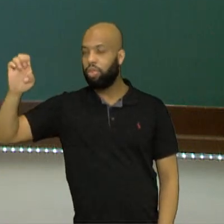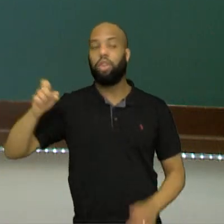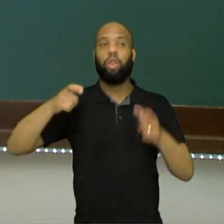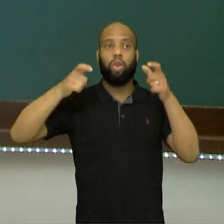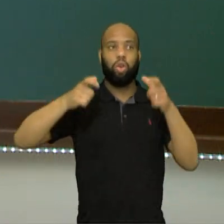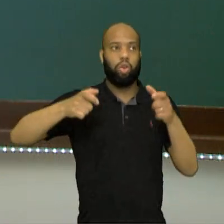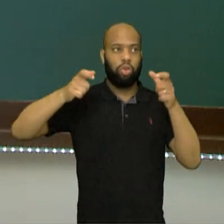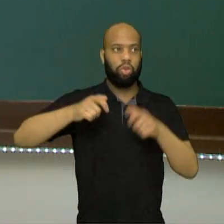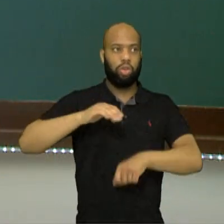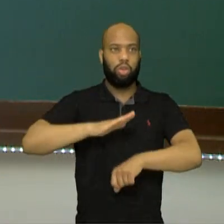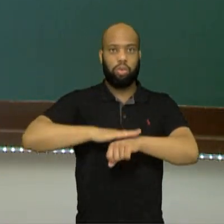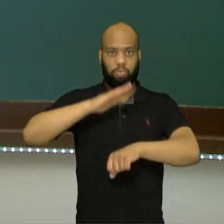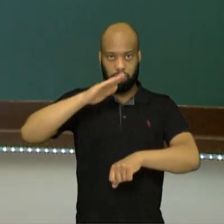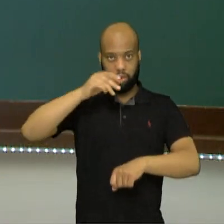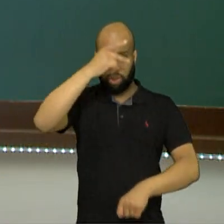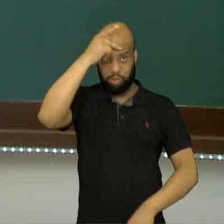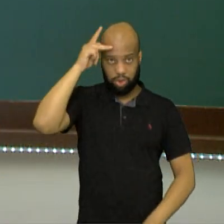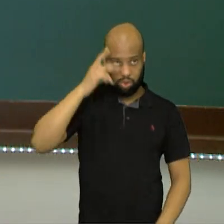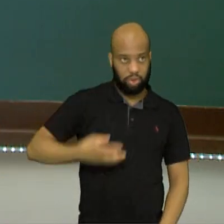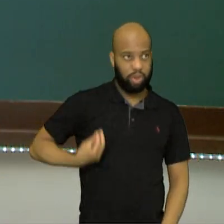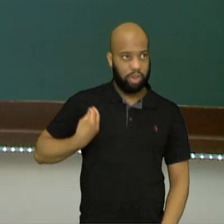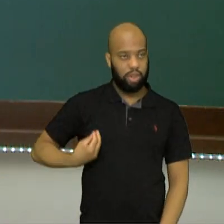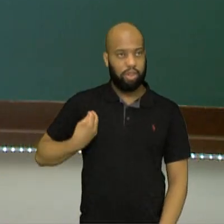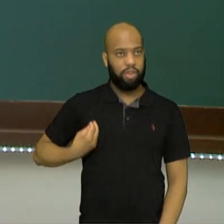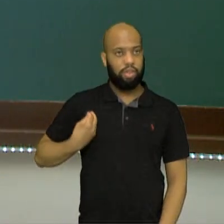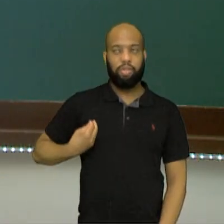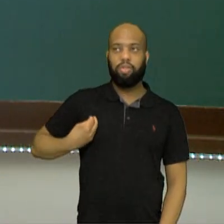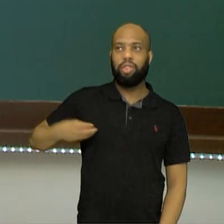que mais a gente tem pessoas vivendo na